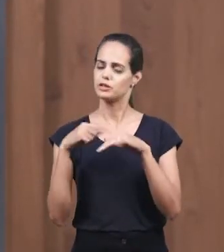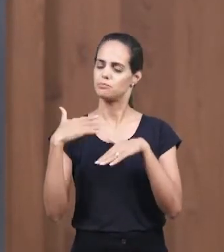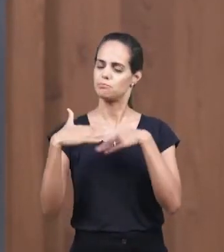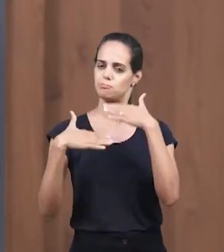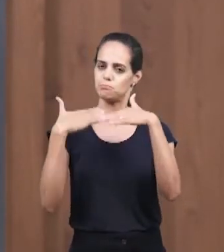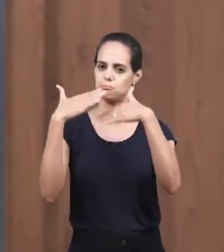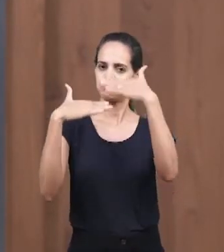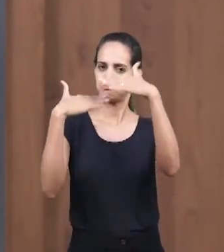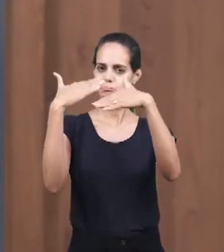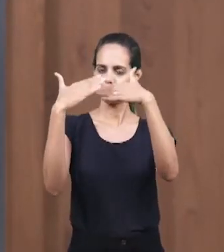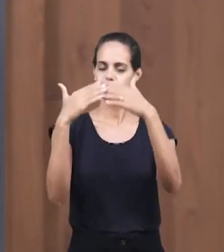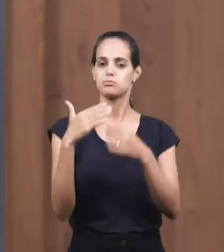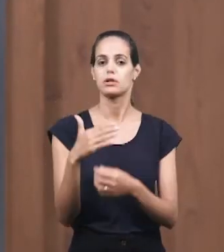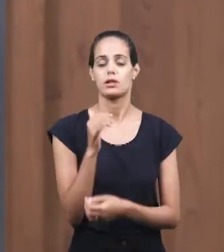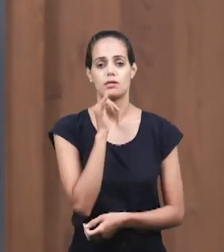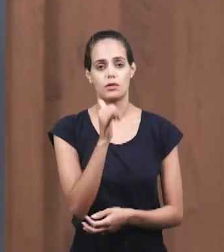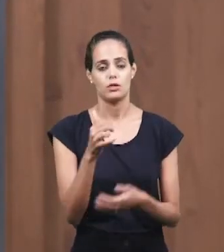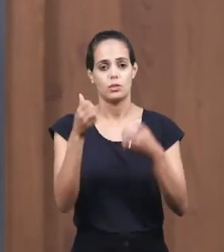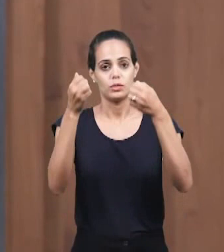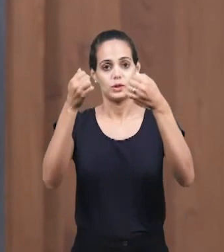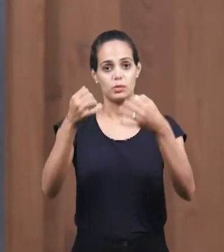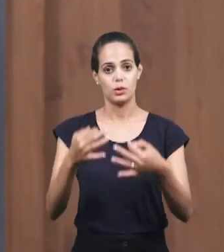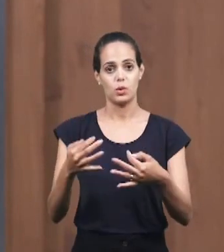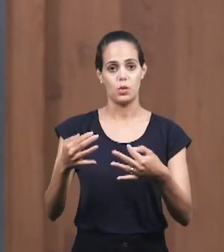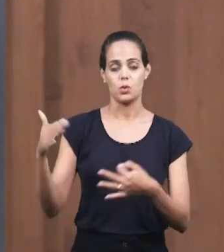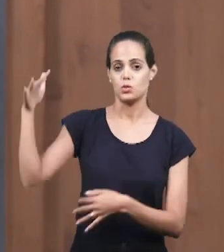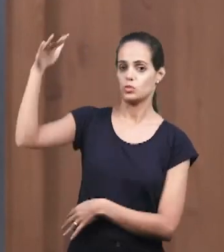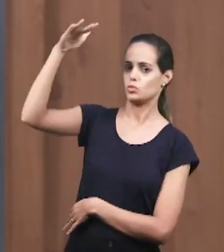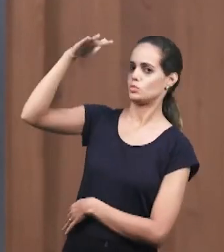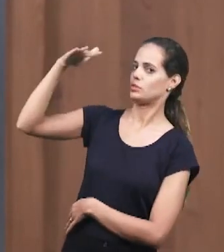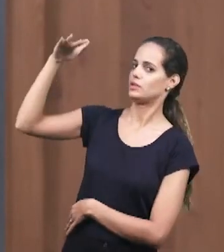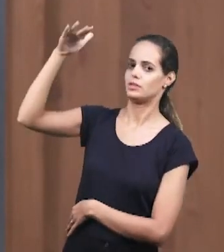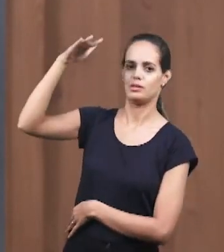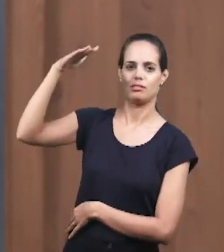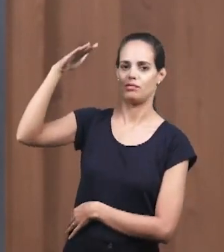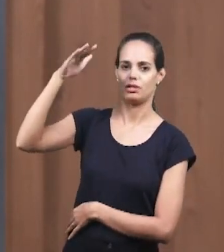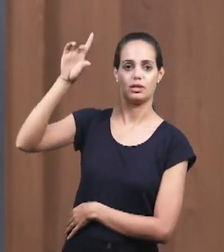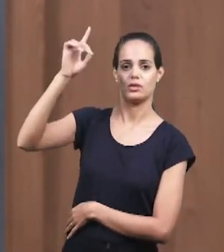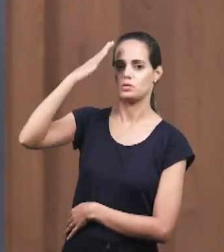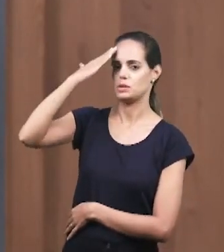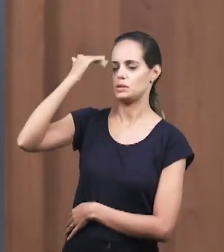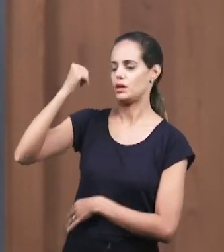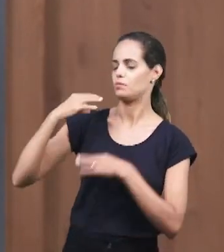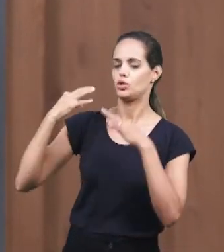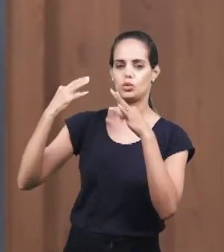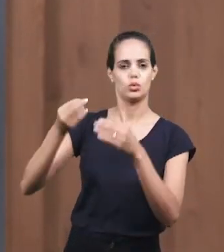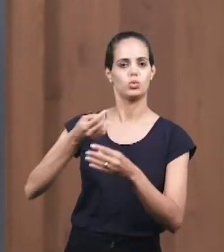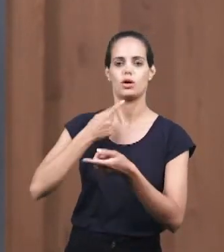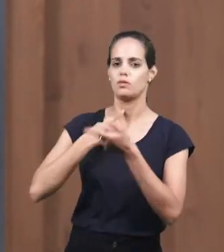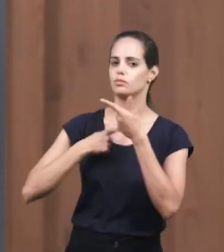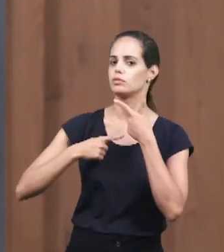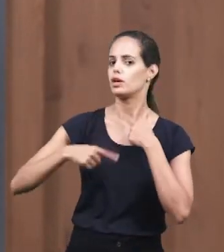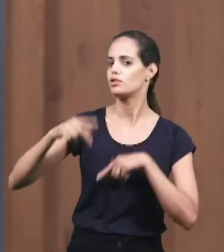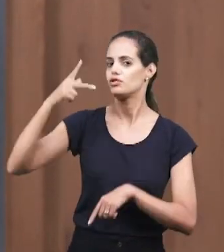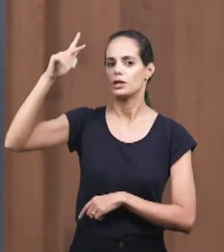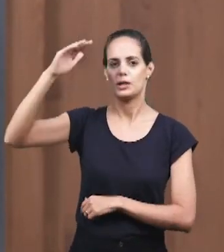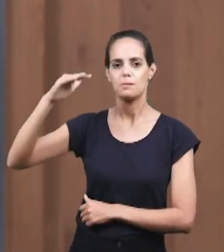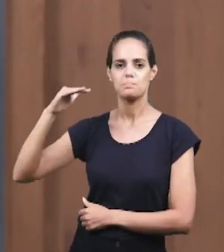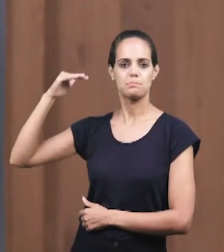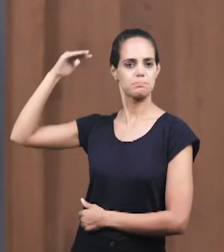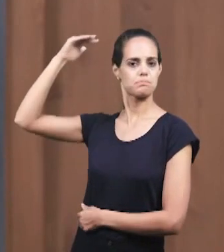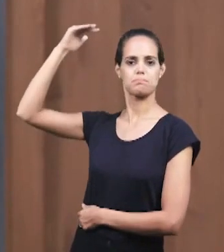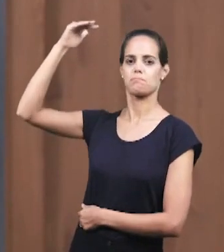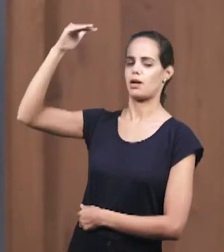que a soberania de Deus, né? A soberania de Deus é porque a vontade dele é soberana